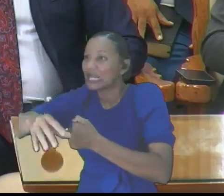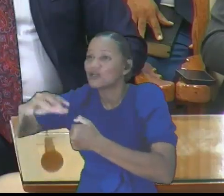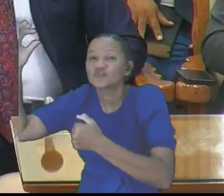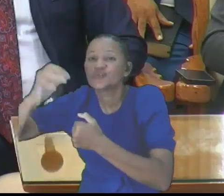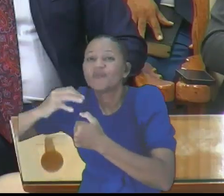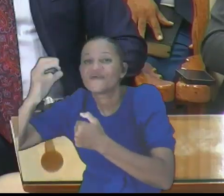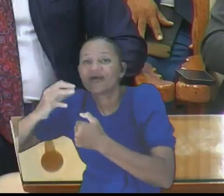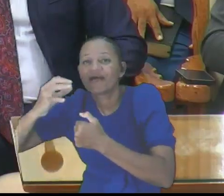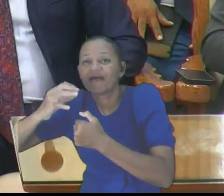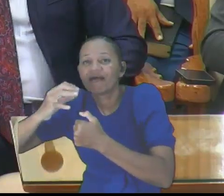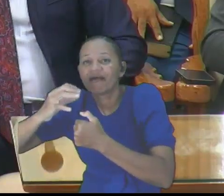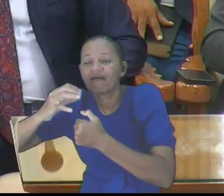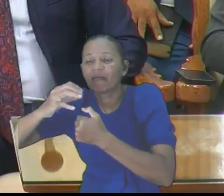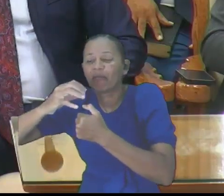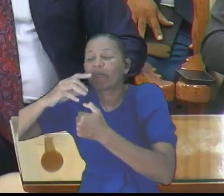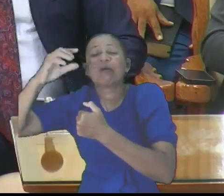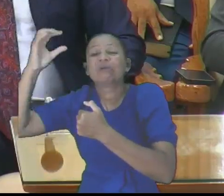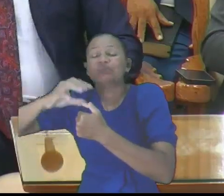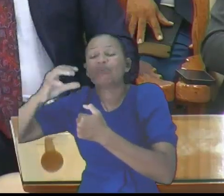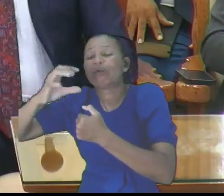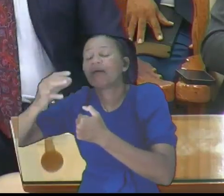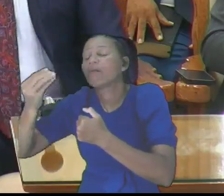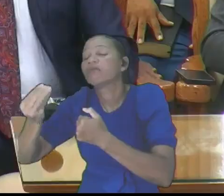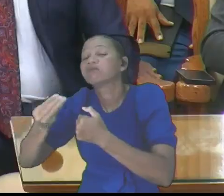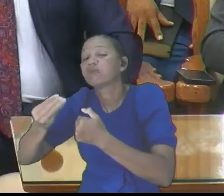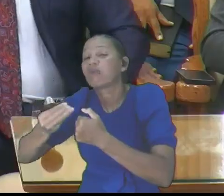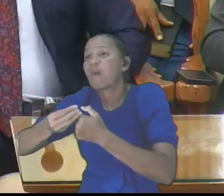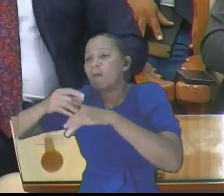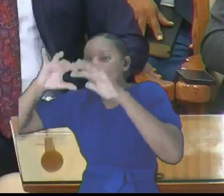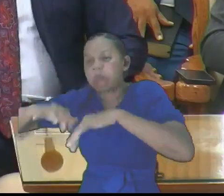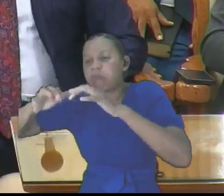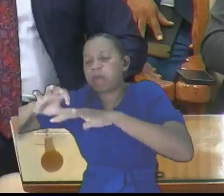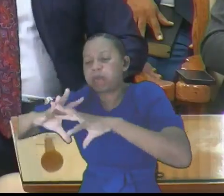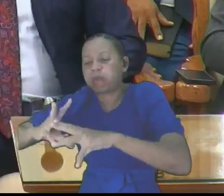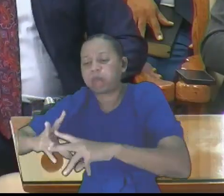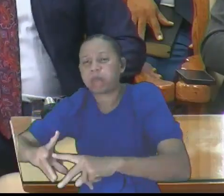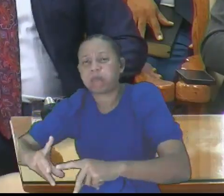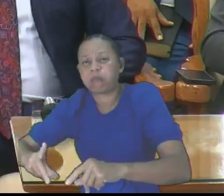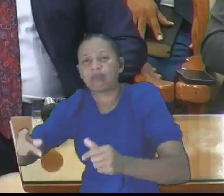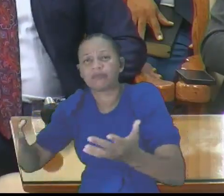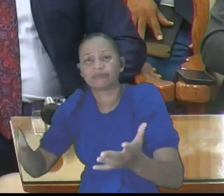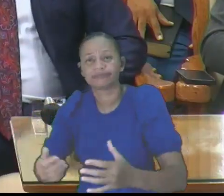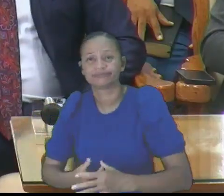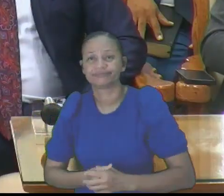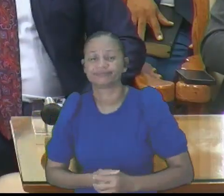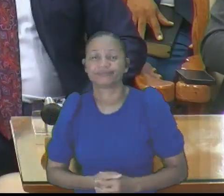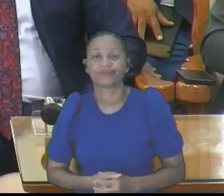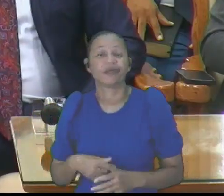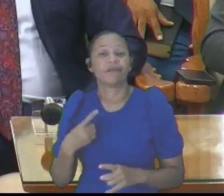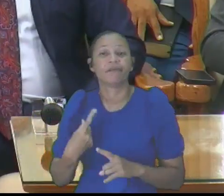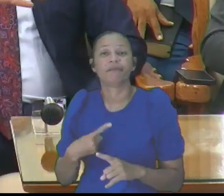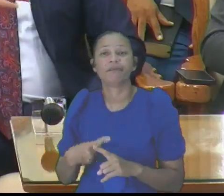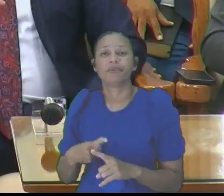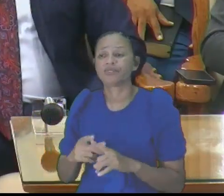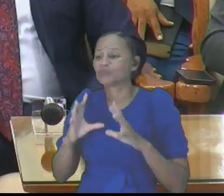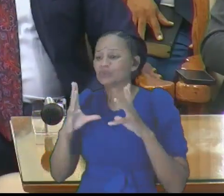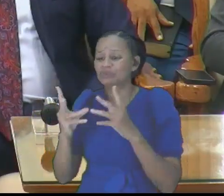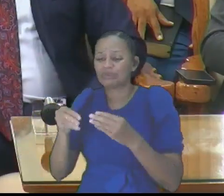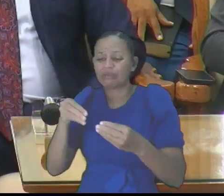tempestade? Na primeira tempestade, o tabernáculo cairia, porque era tudo de